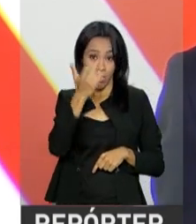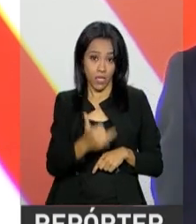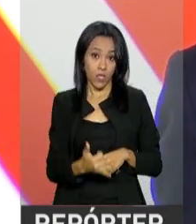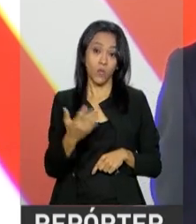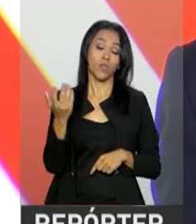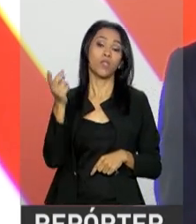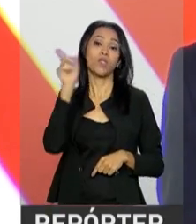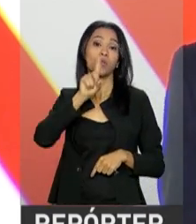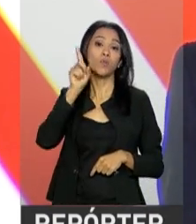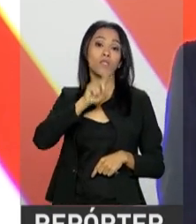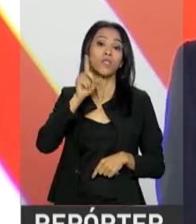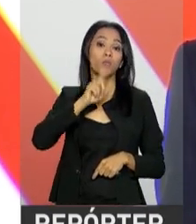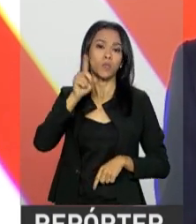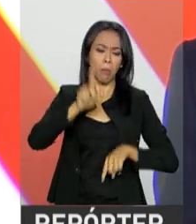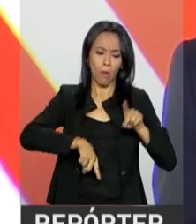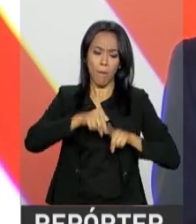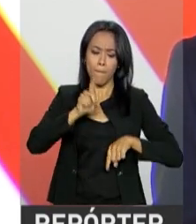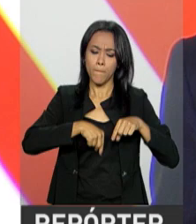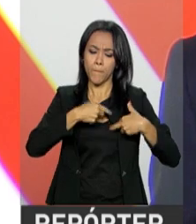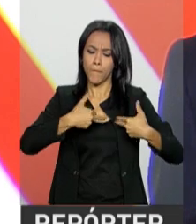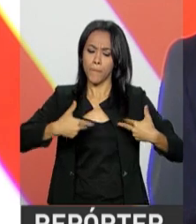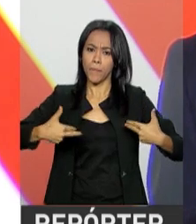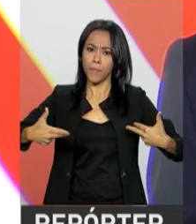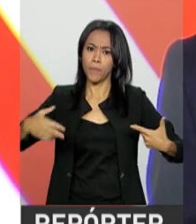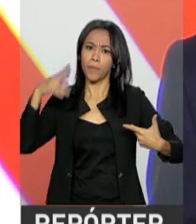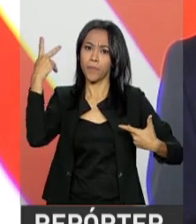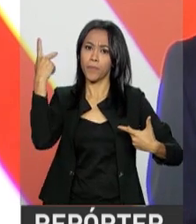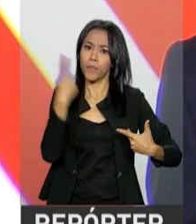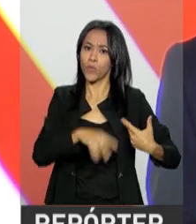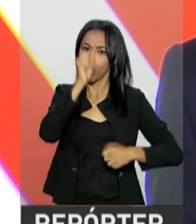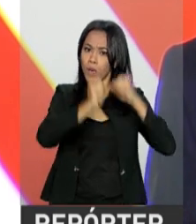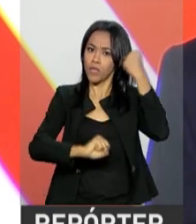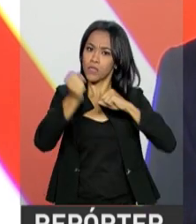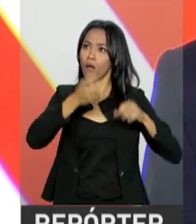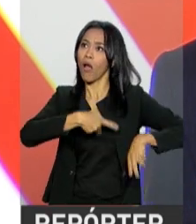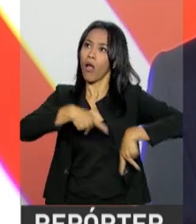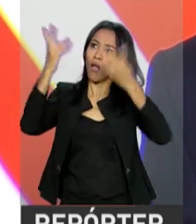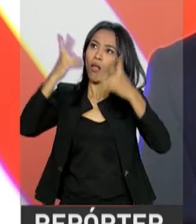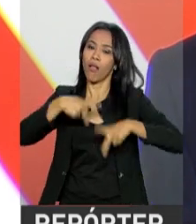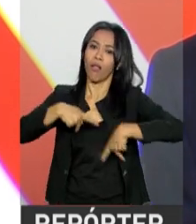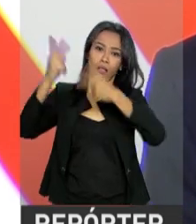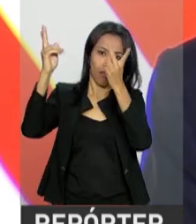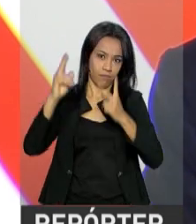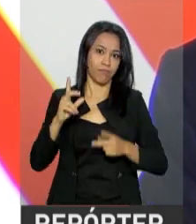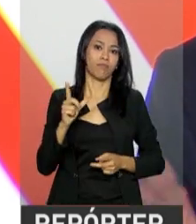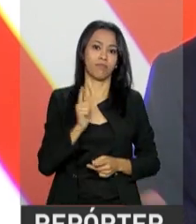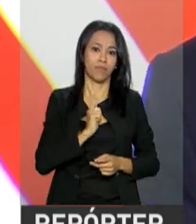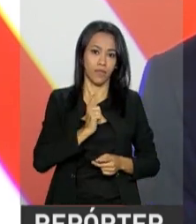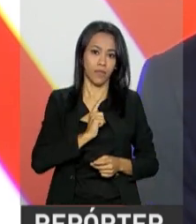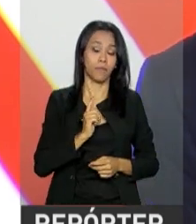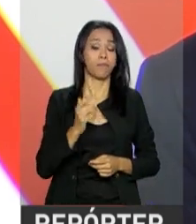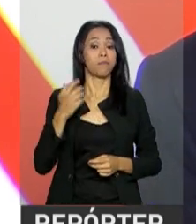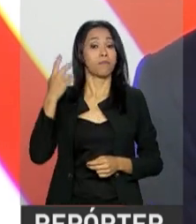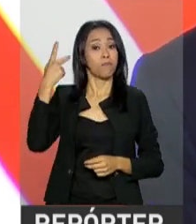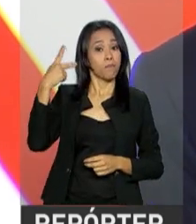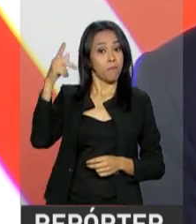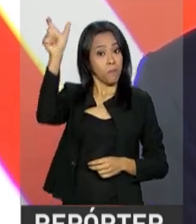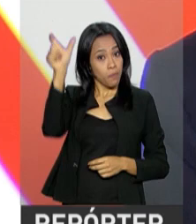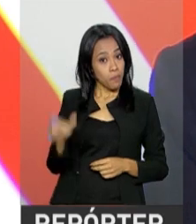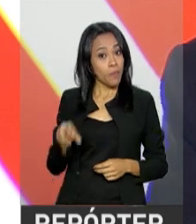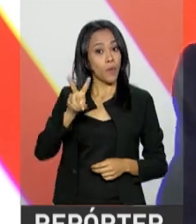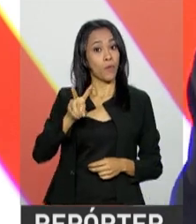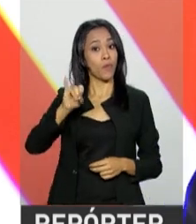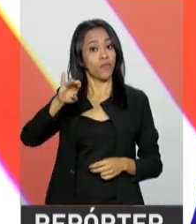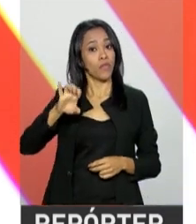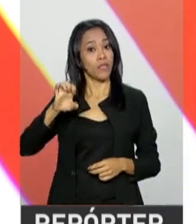dos produtos industrializados brasileiros o vice-presidente pesce até